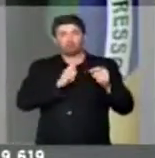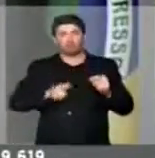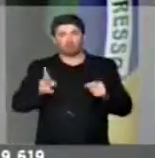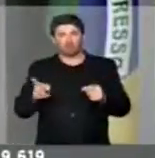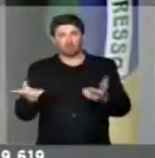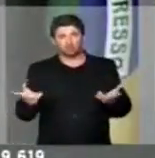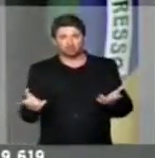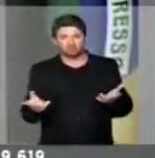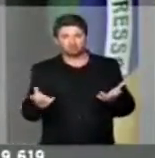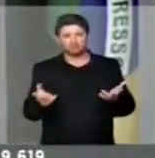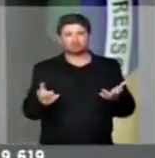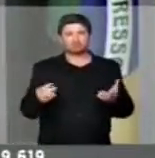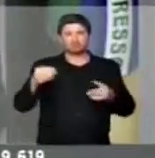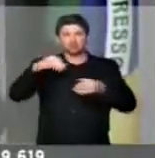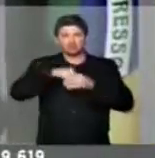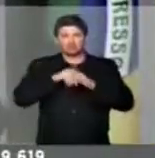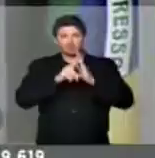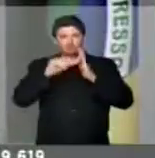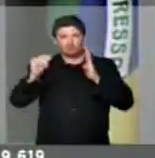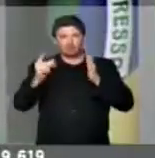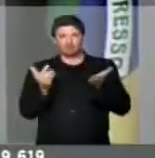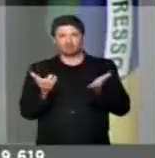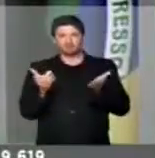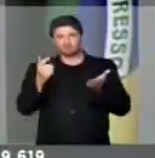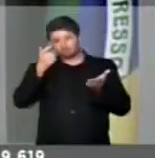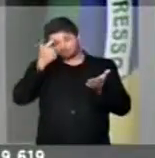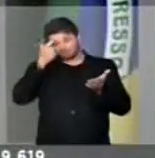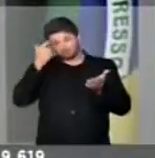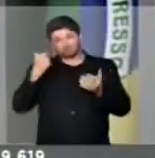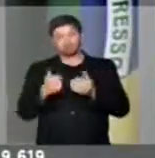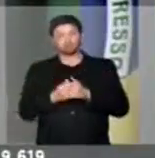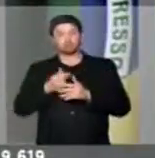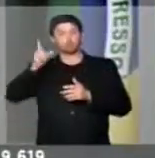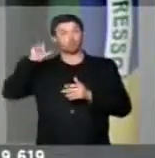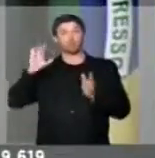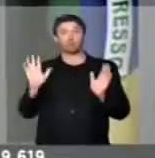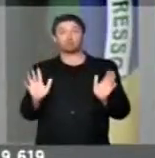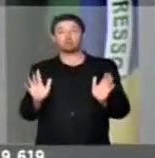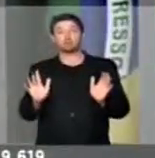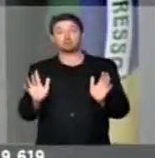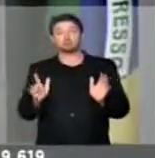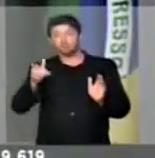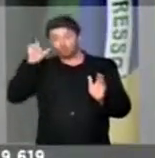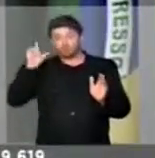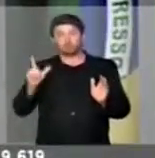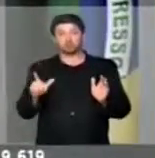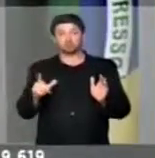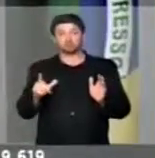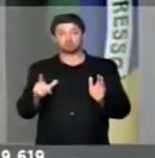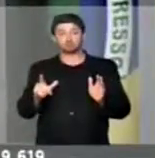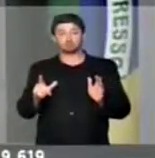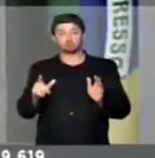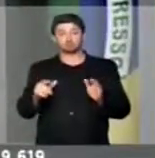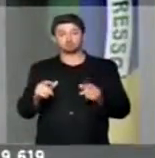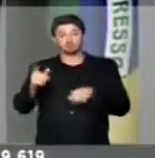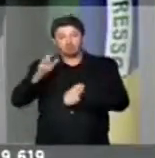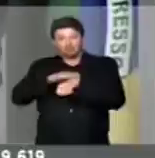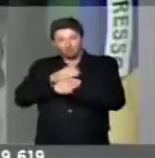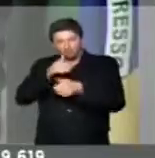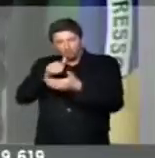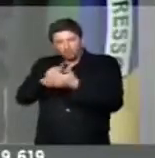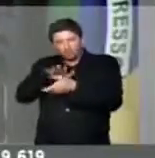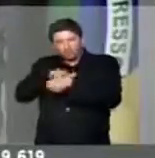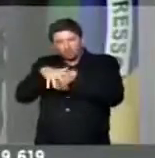governar ainda de dentro do Palácio do Planalto. Ontem, no apagar das